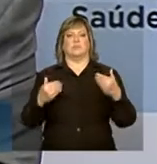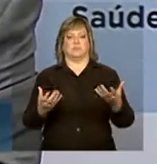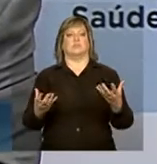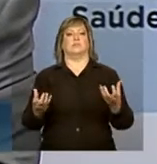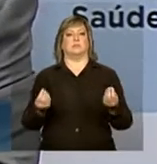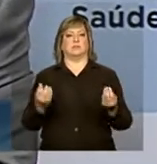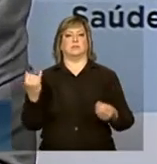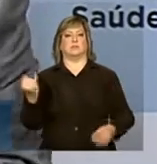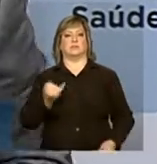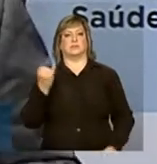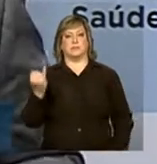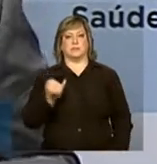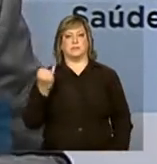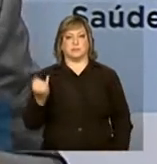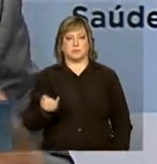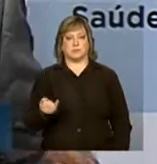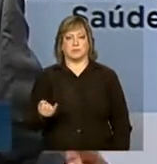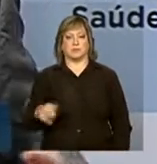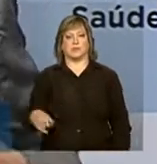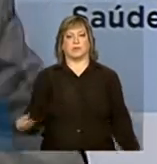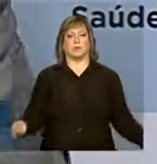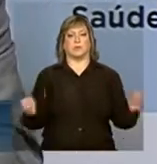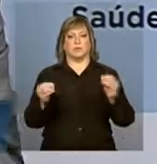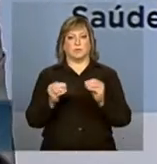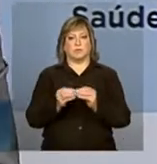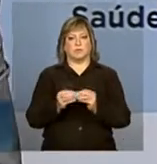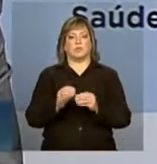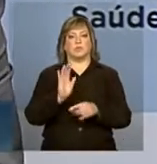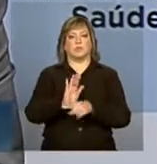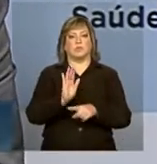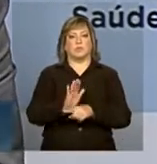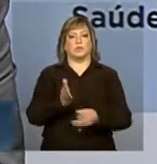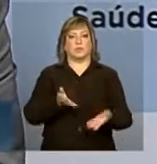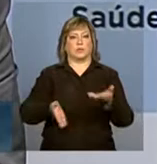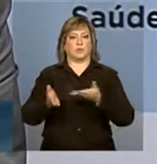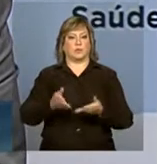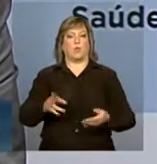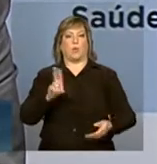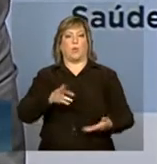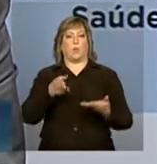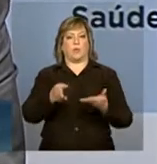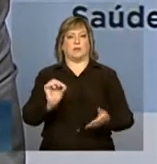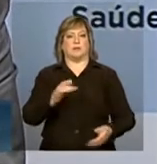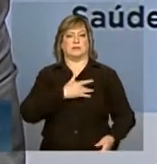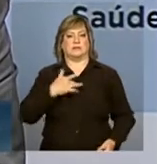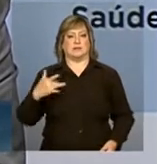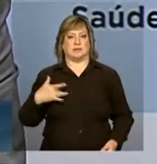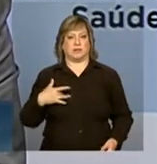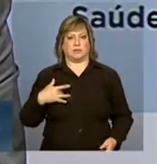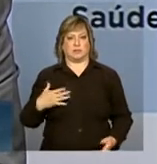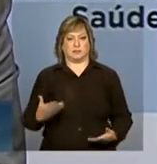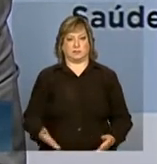importante em complementar o cuidado a um usuário da saúde suplementar.